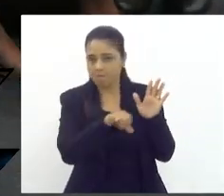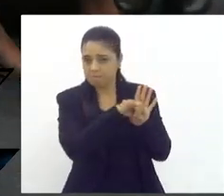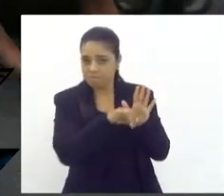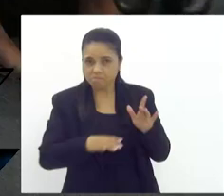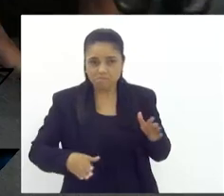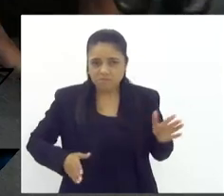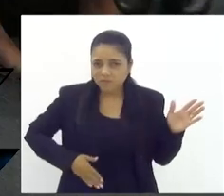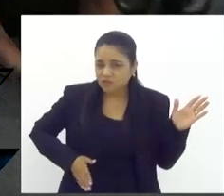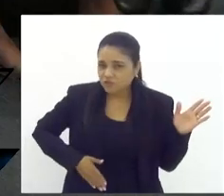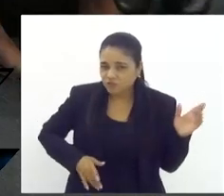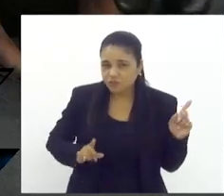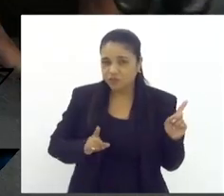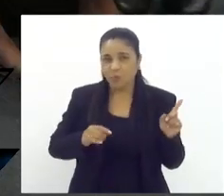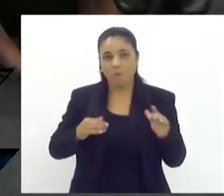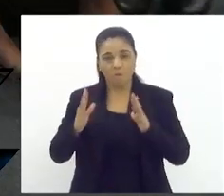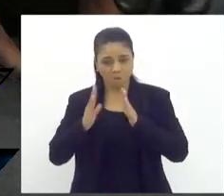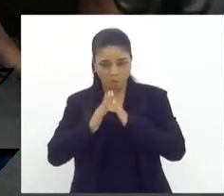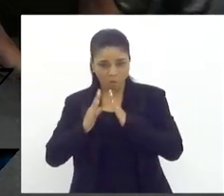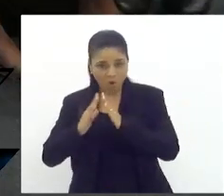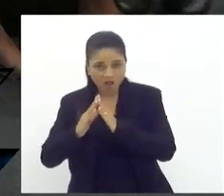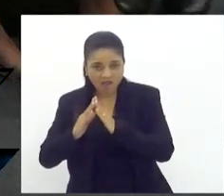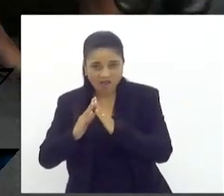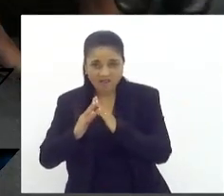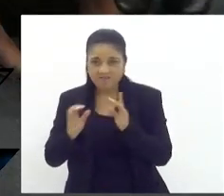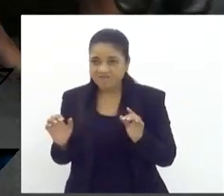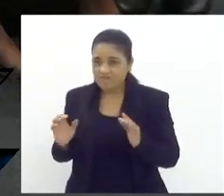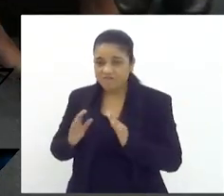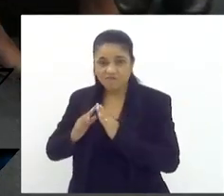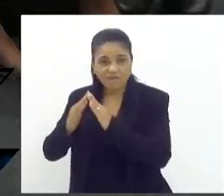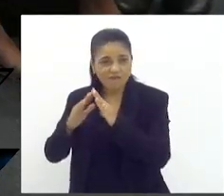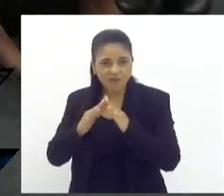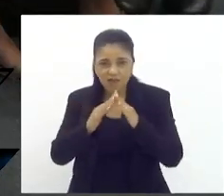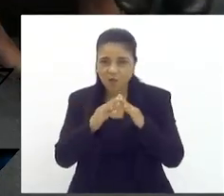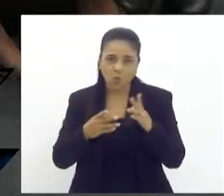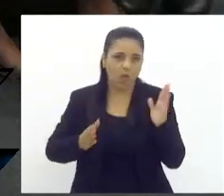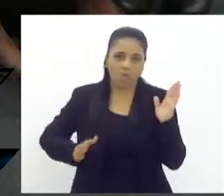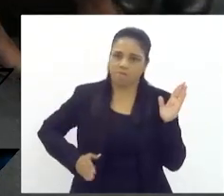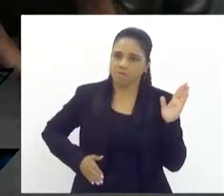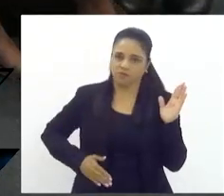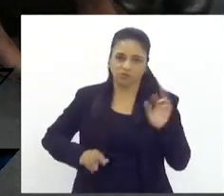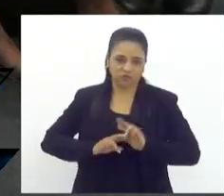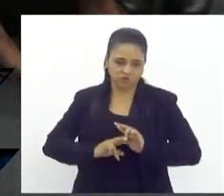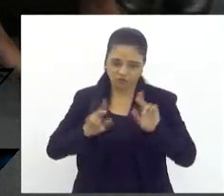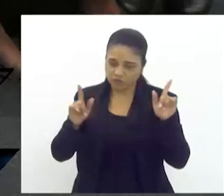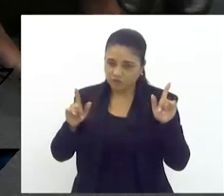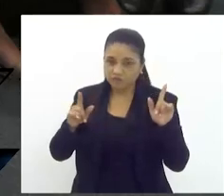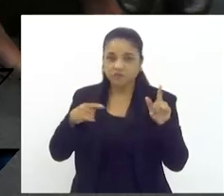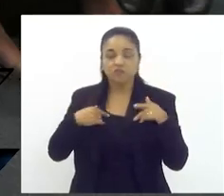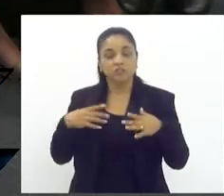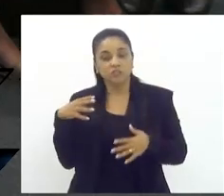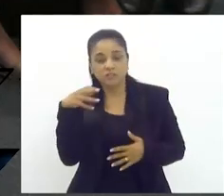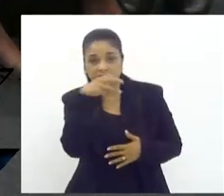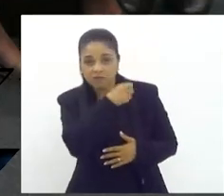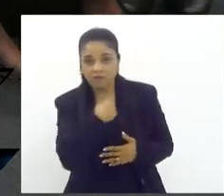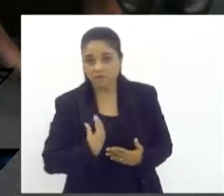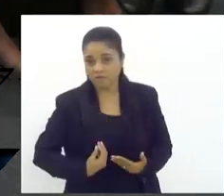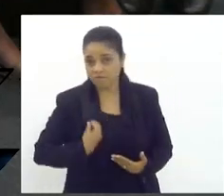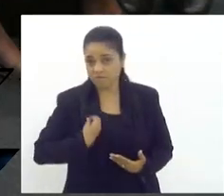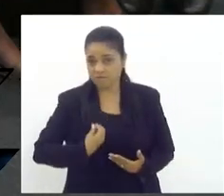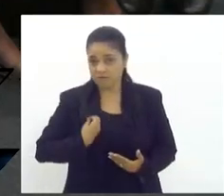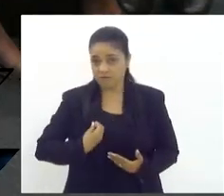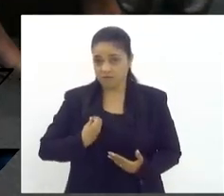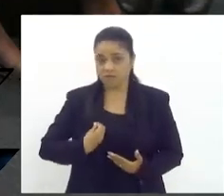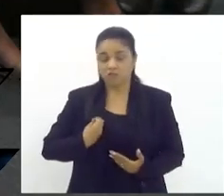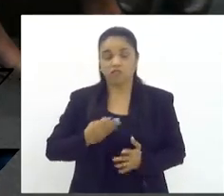de ninguém bandido que a arte salve muito mais vidas de jovens pretos e periféricos Vida longa